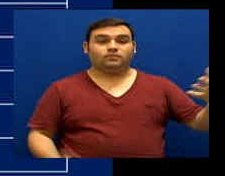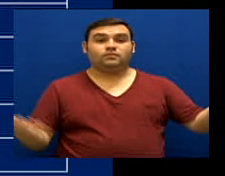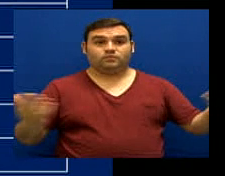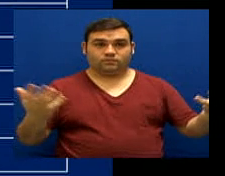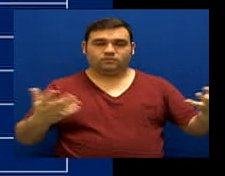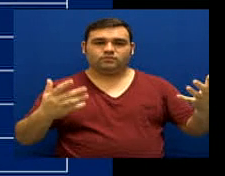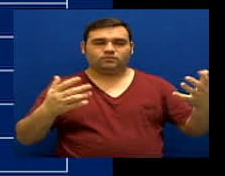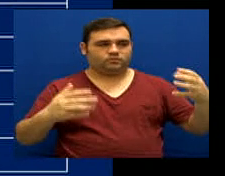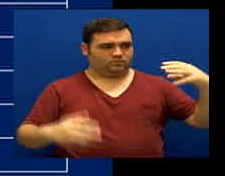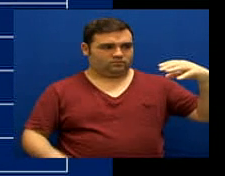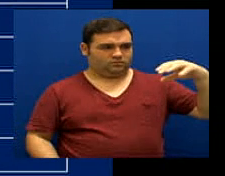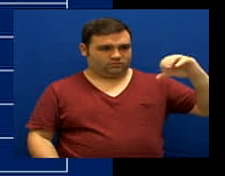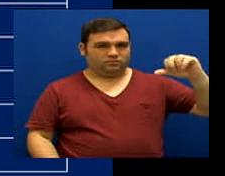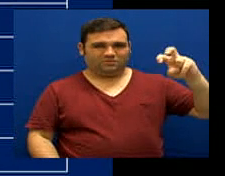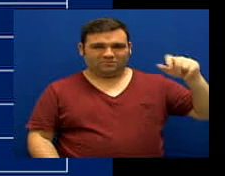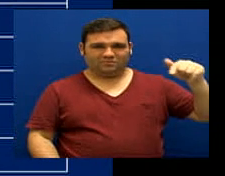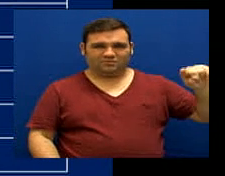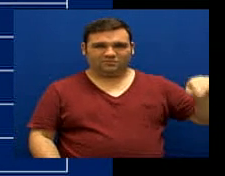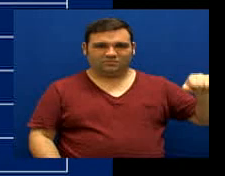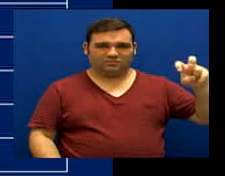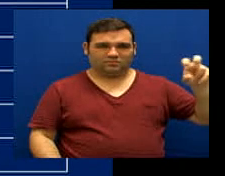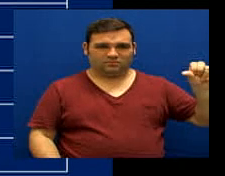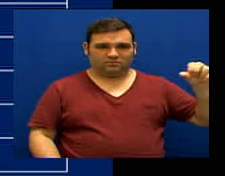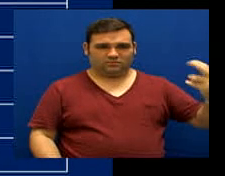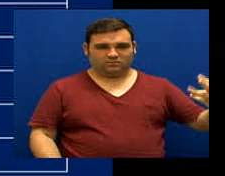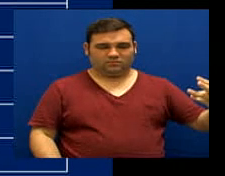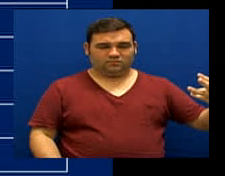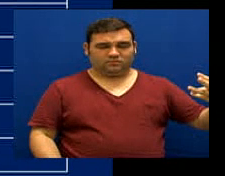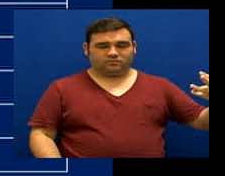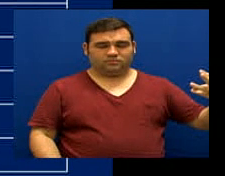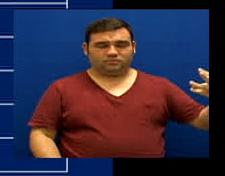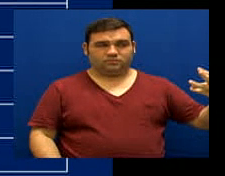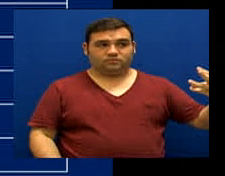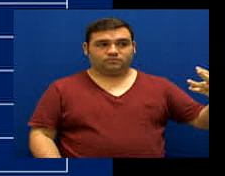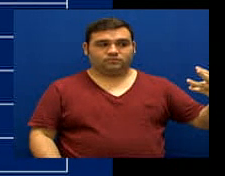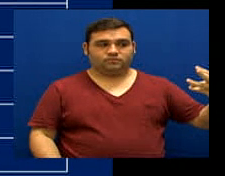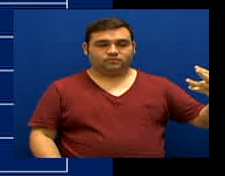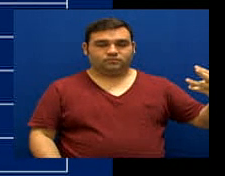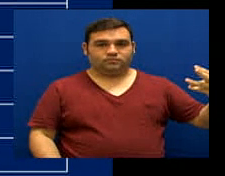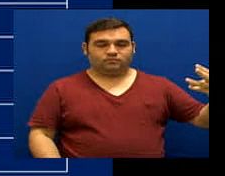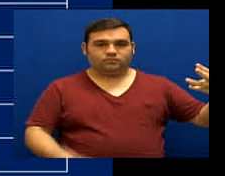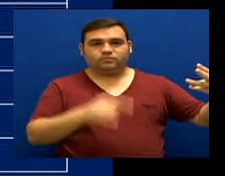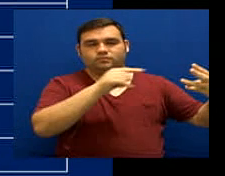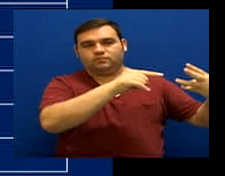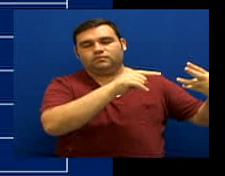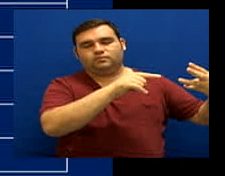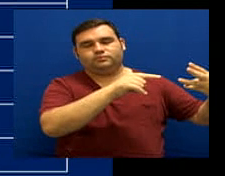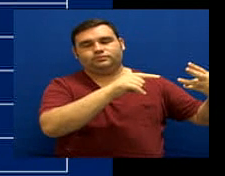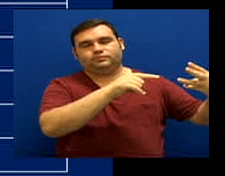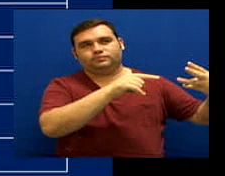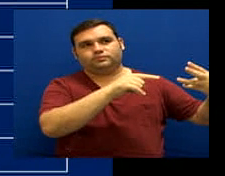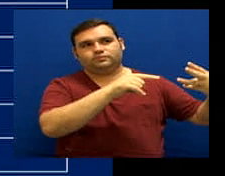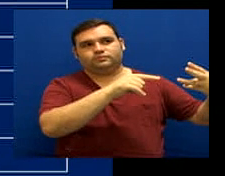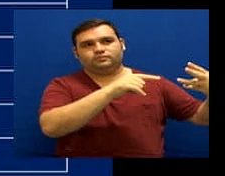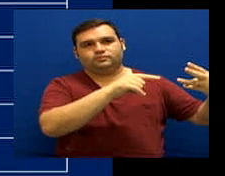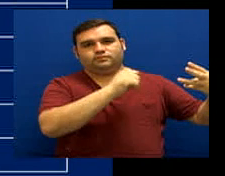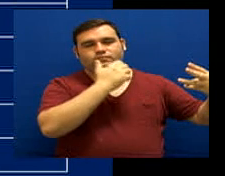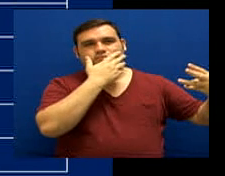aí esse 957 milhões 593 baseado no nosso nosso